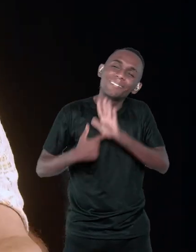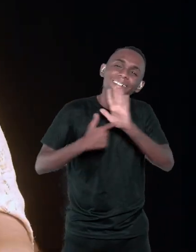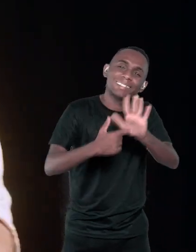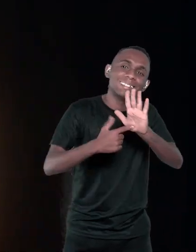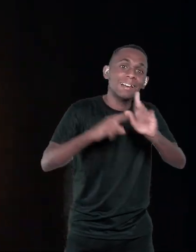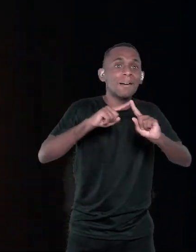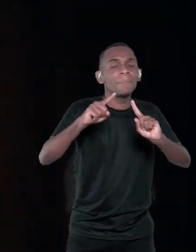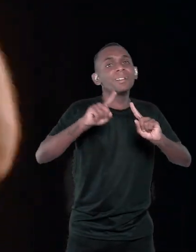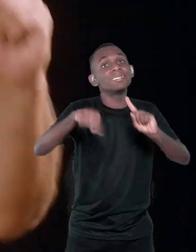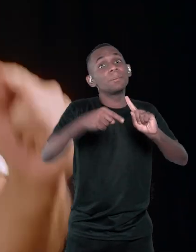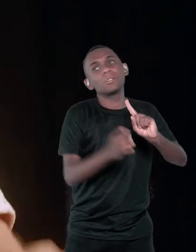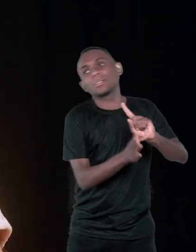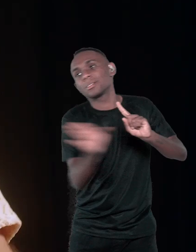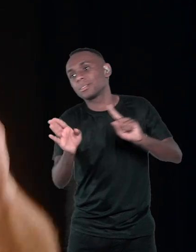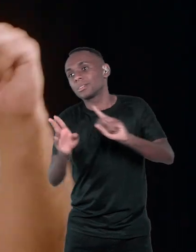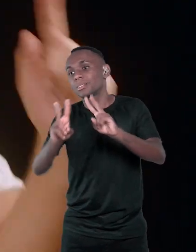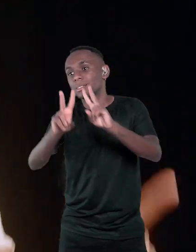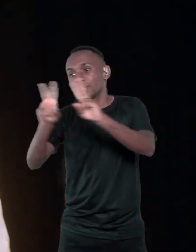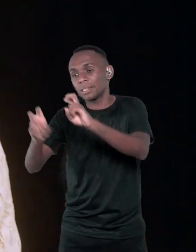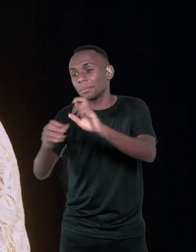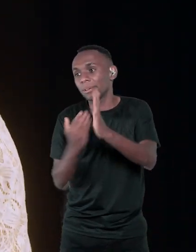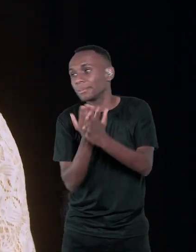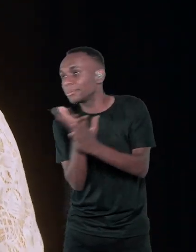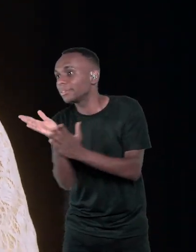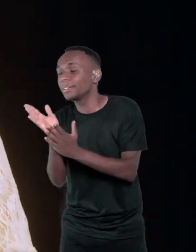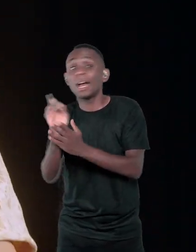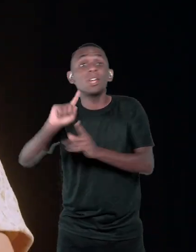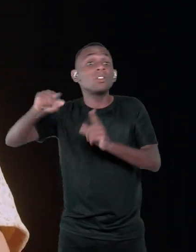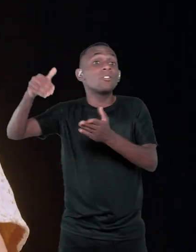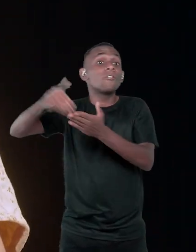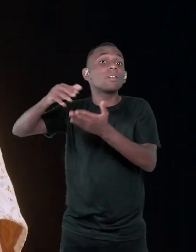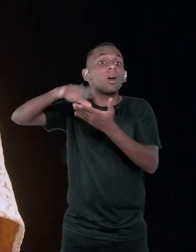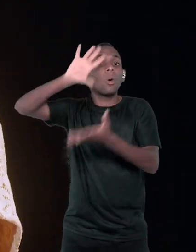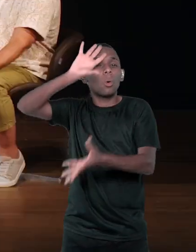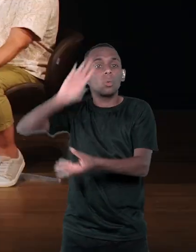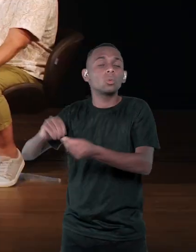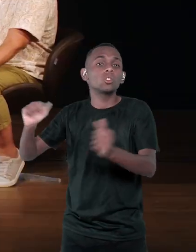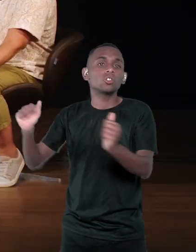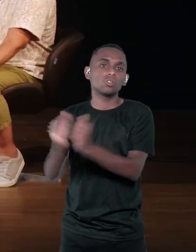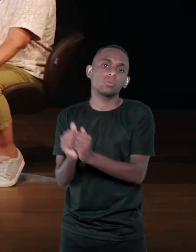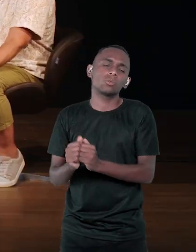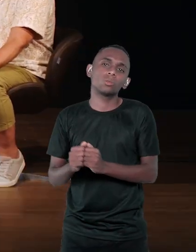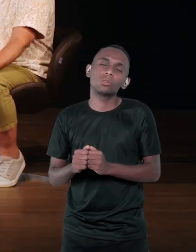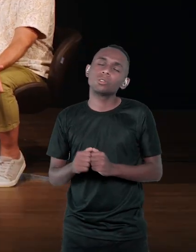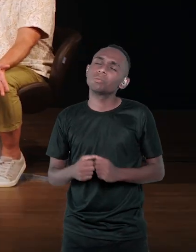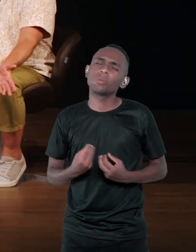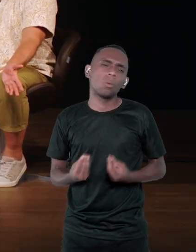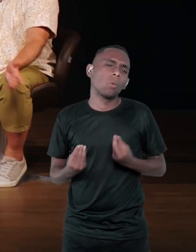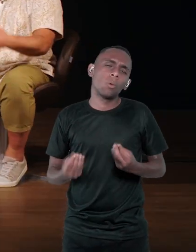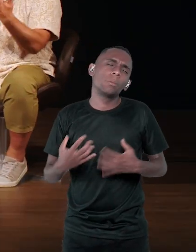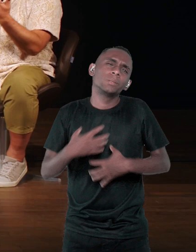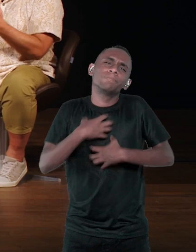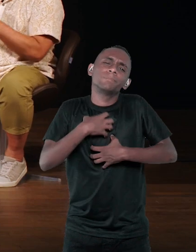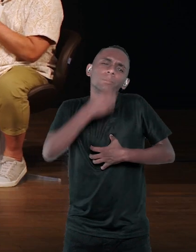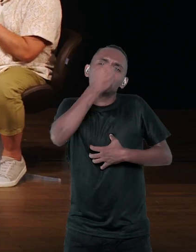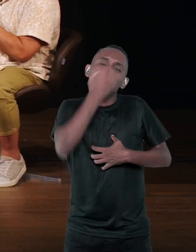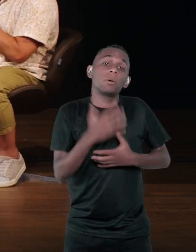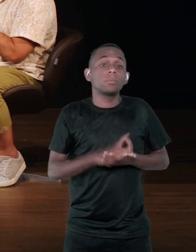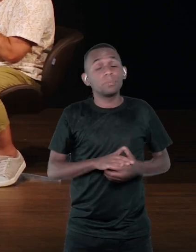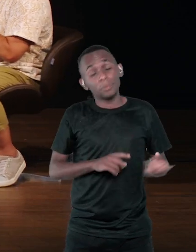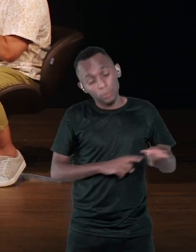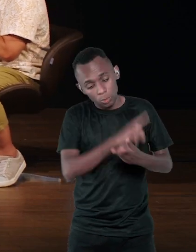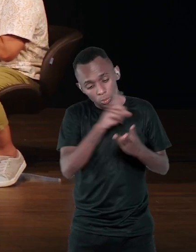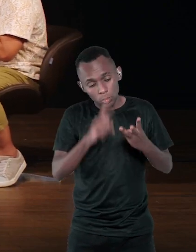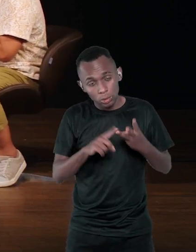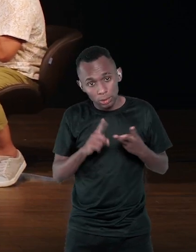outra guinada, você vai esquecer que é uma história, eu vou juntar tudo isso no final. Como é que não se sentir satisfeito por isso? E o terceiro livro que eu estou